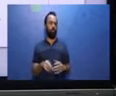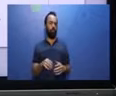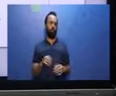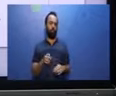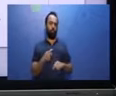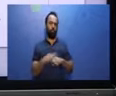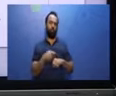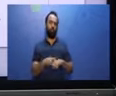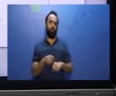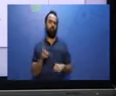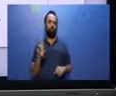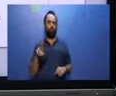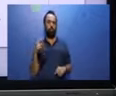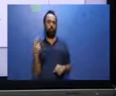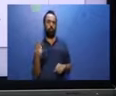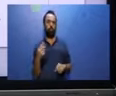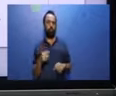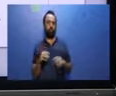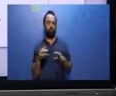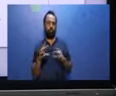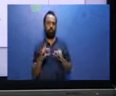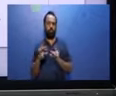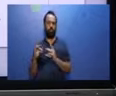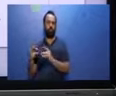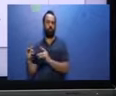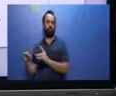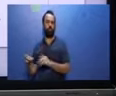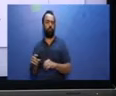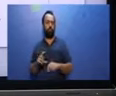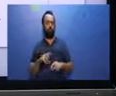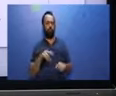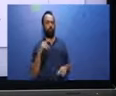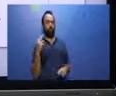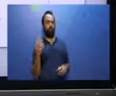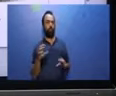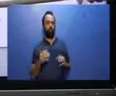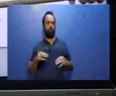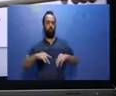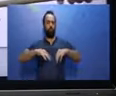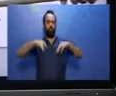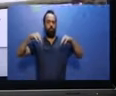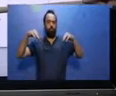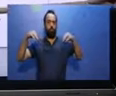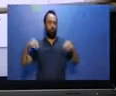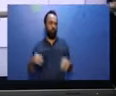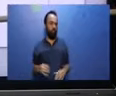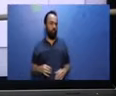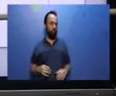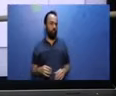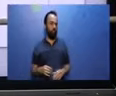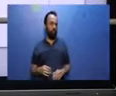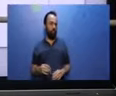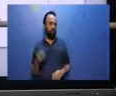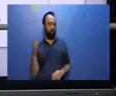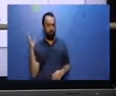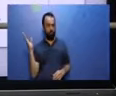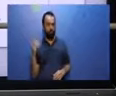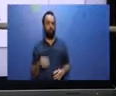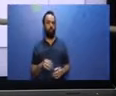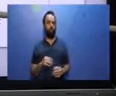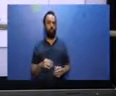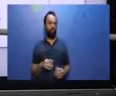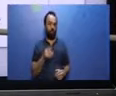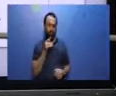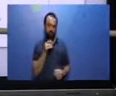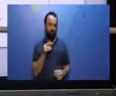aqui representado entre parentes esse estado físico em letra minúscula né então seria sólido o caso